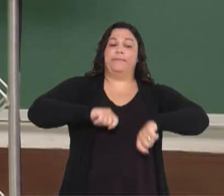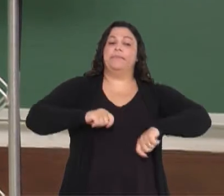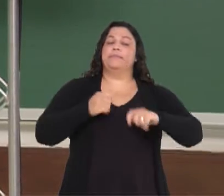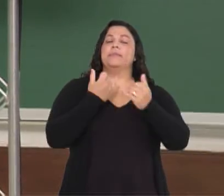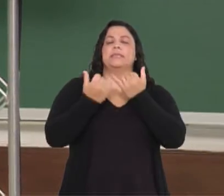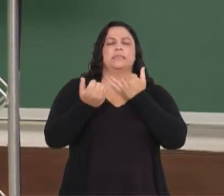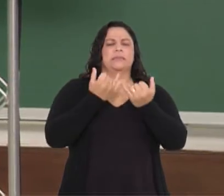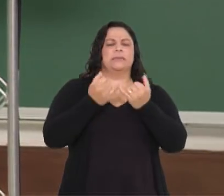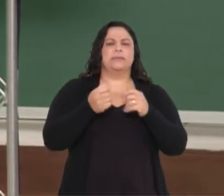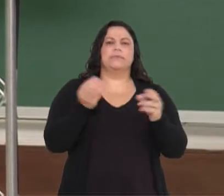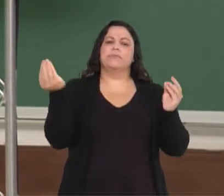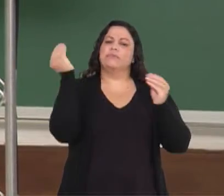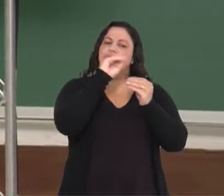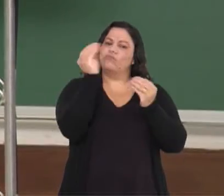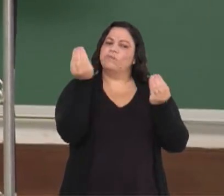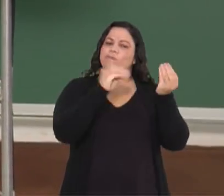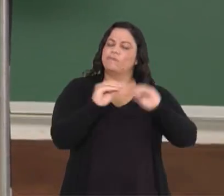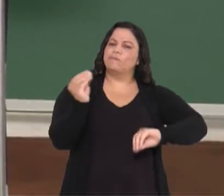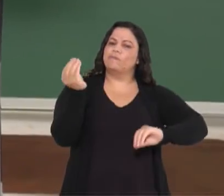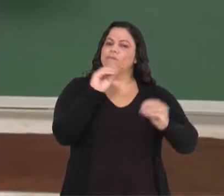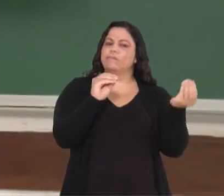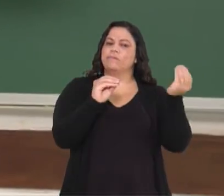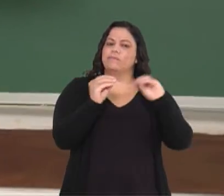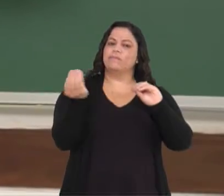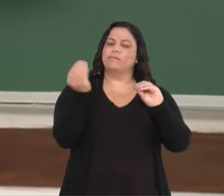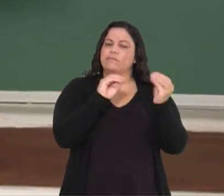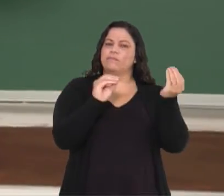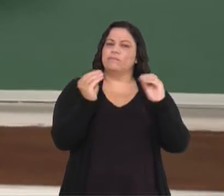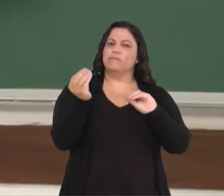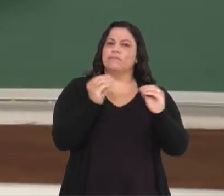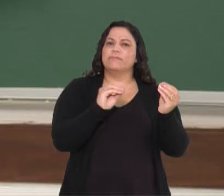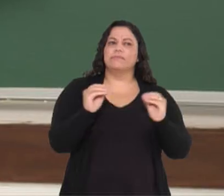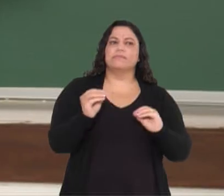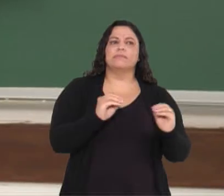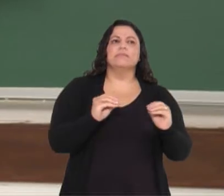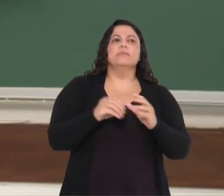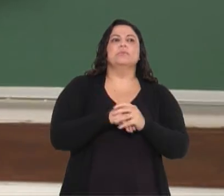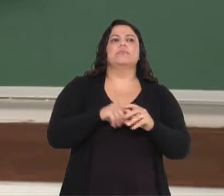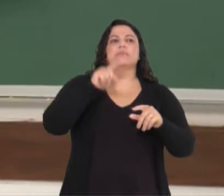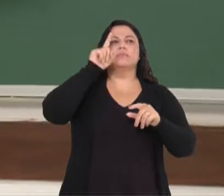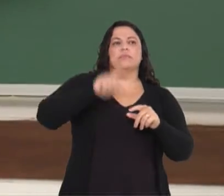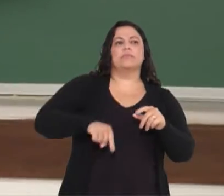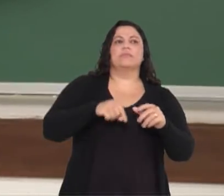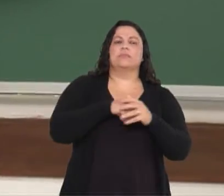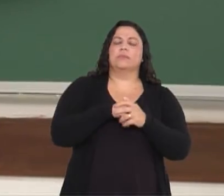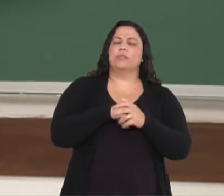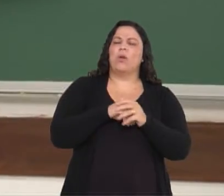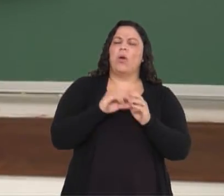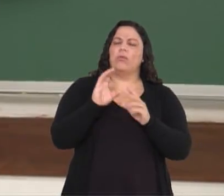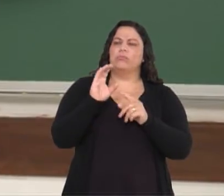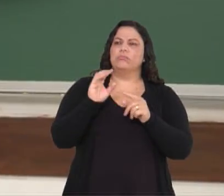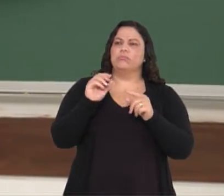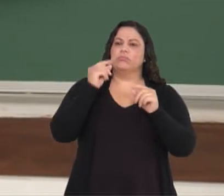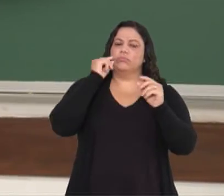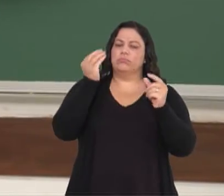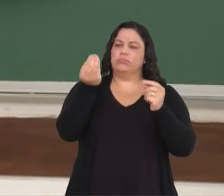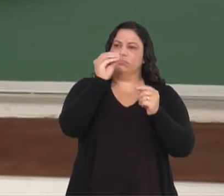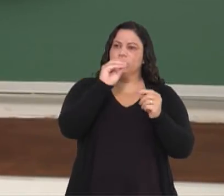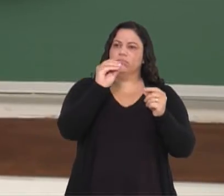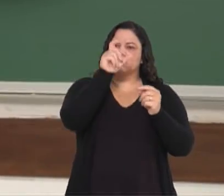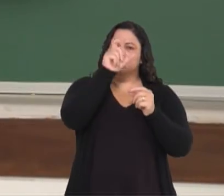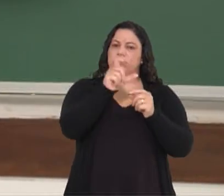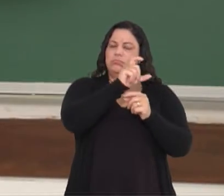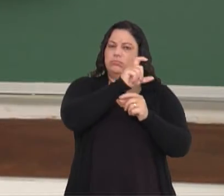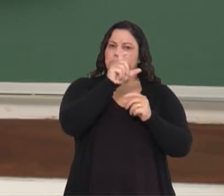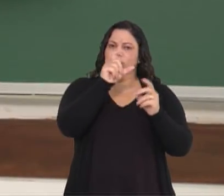São dois segmentos. O coeficiente do dividendo e a raiz do divisor. Isso você vai apropriar lá. E depois